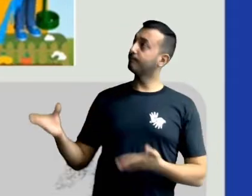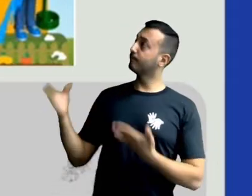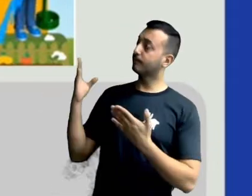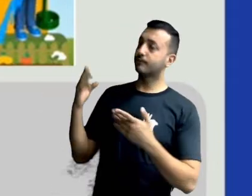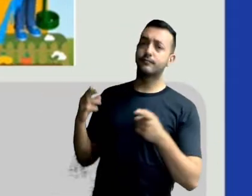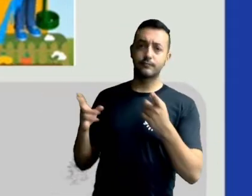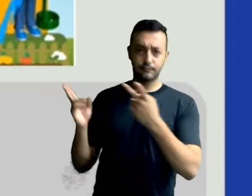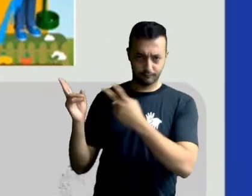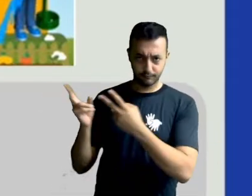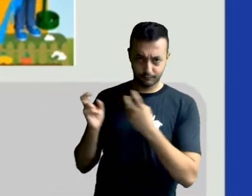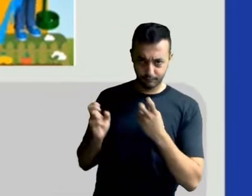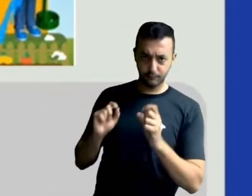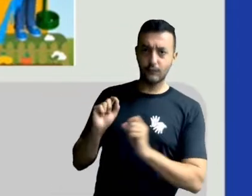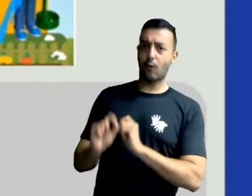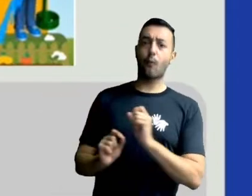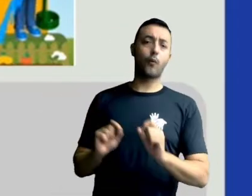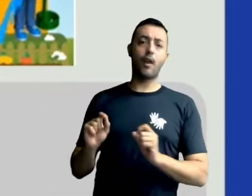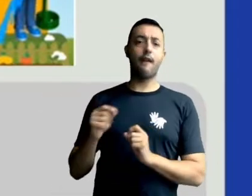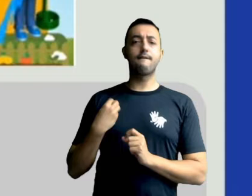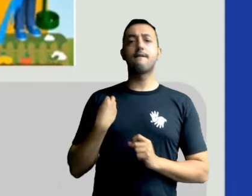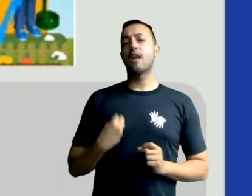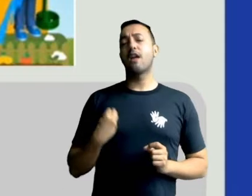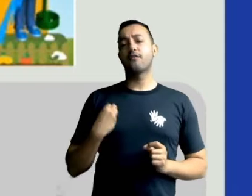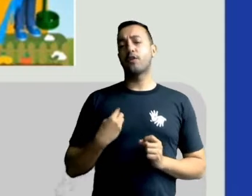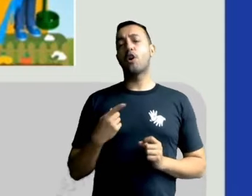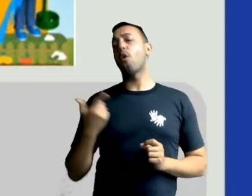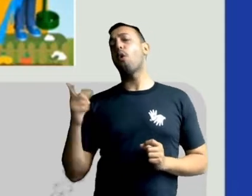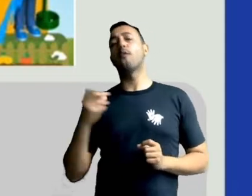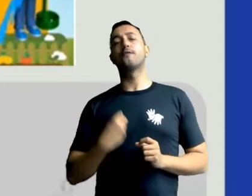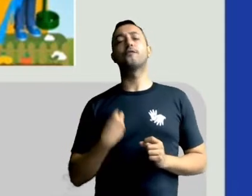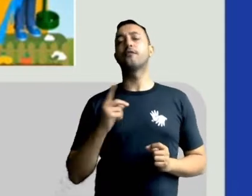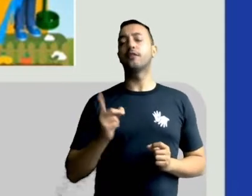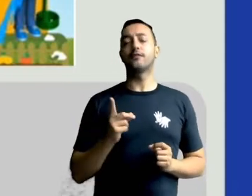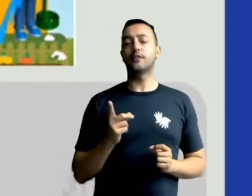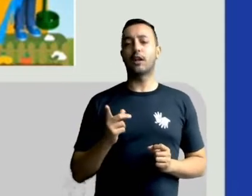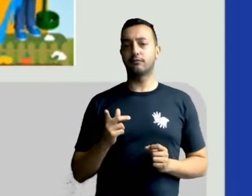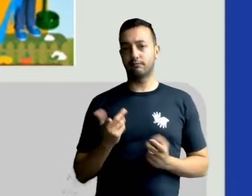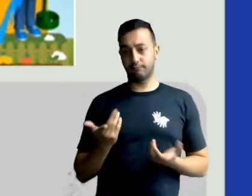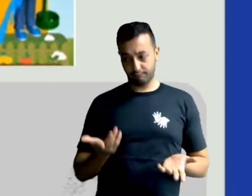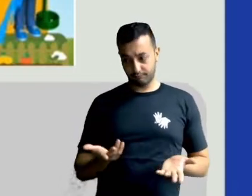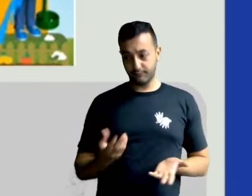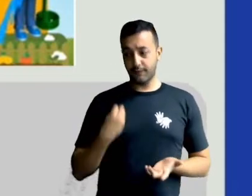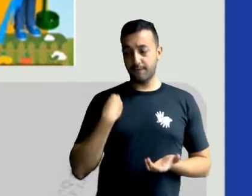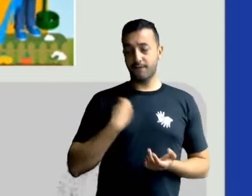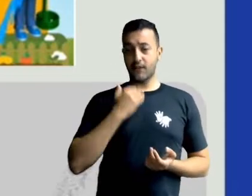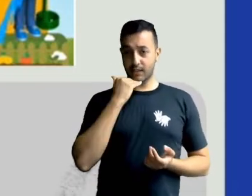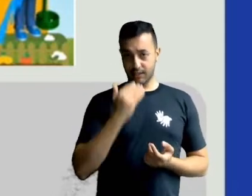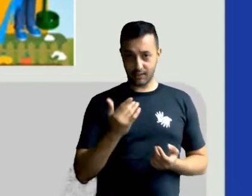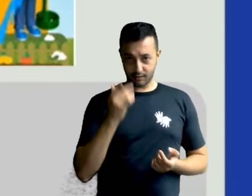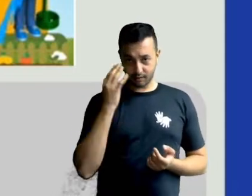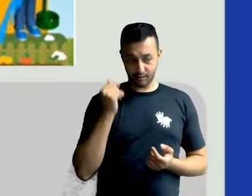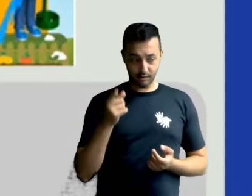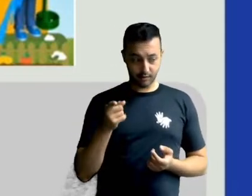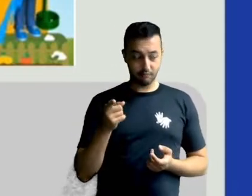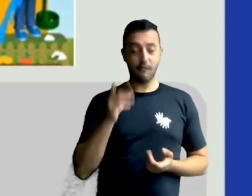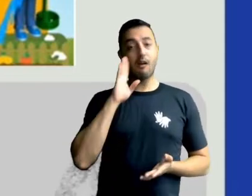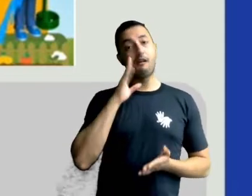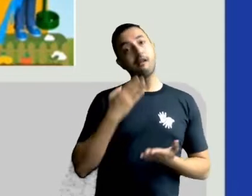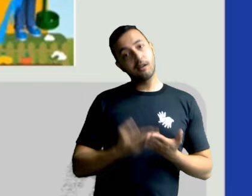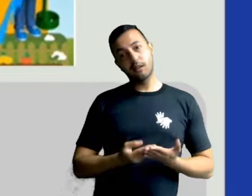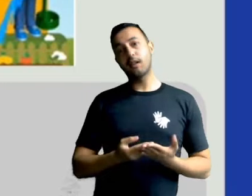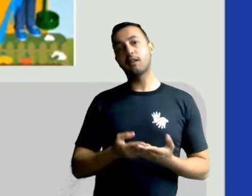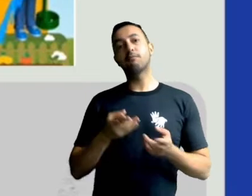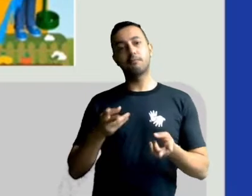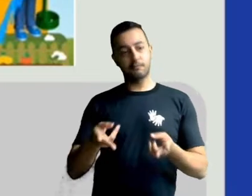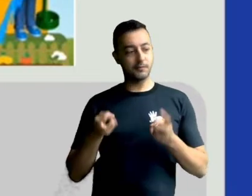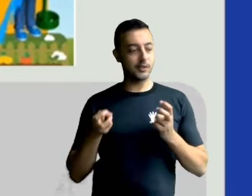você consegue perceber o que é um ser vivo e o que é um ser não vivo? Ou seja, um ser sem vida? Eu